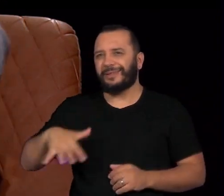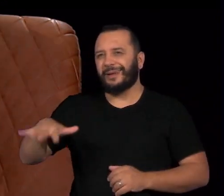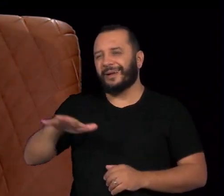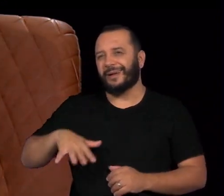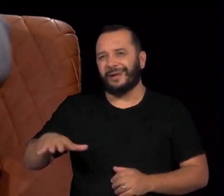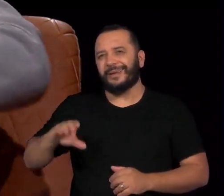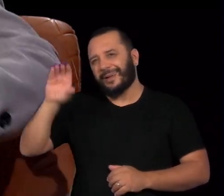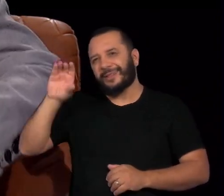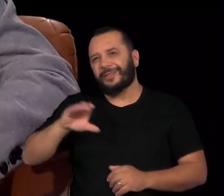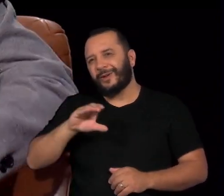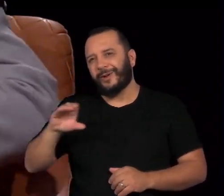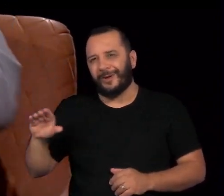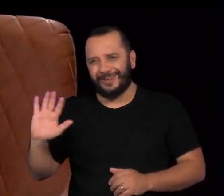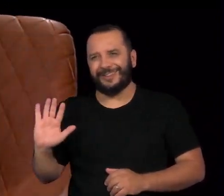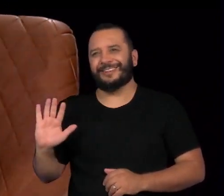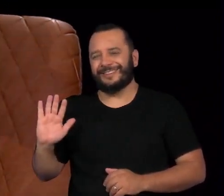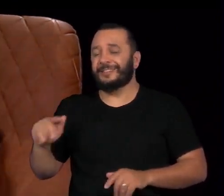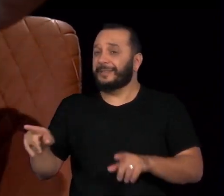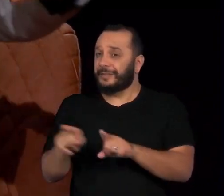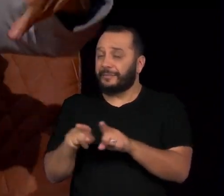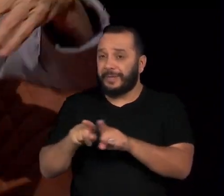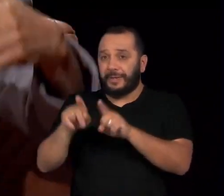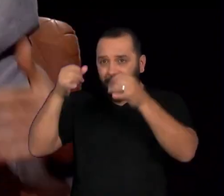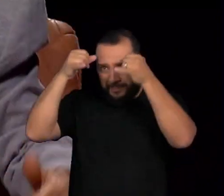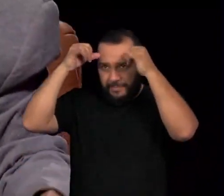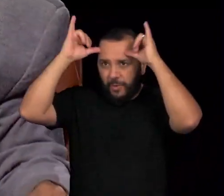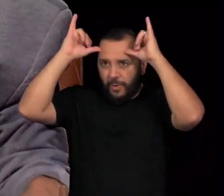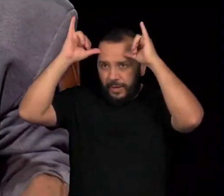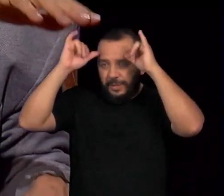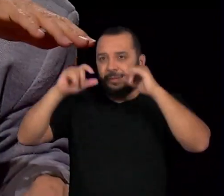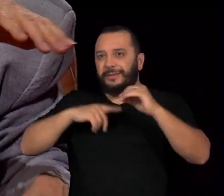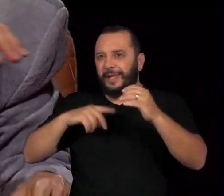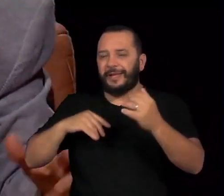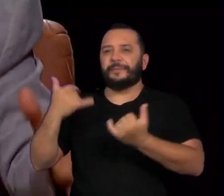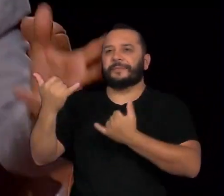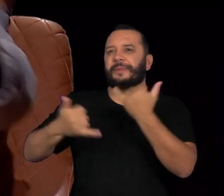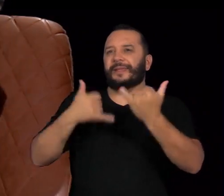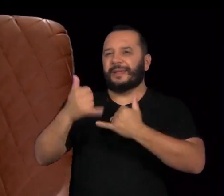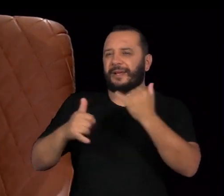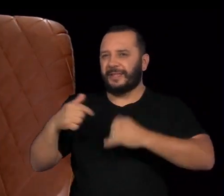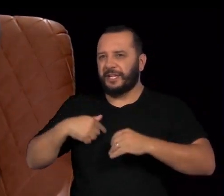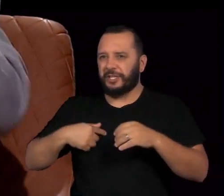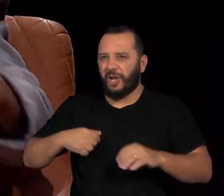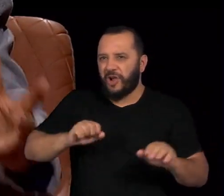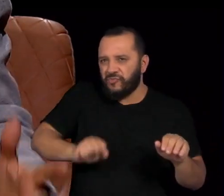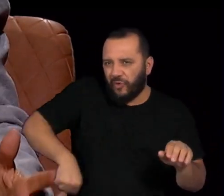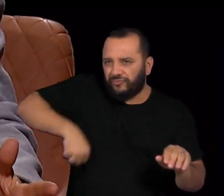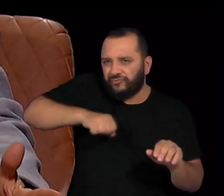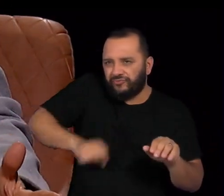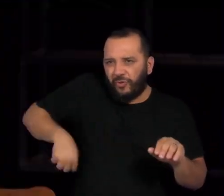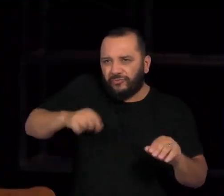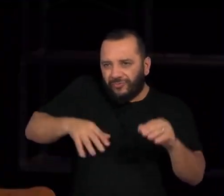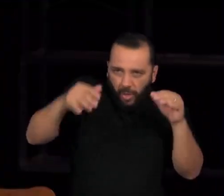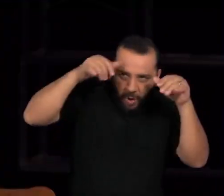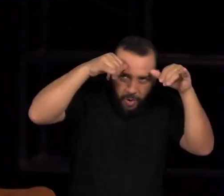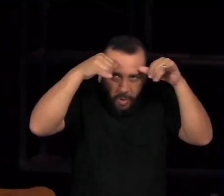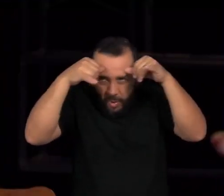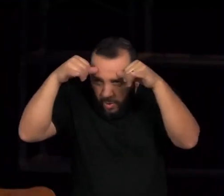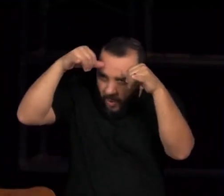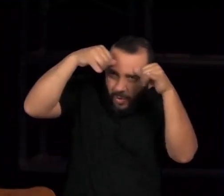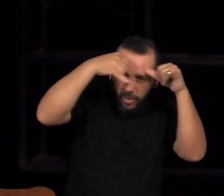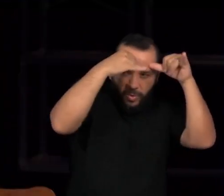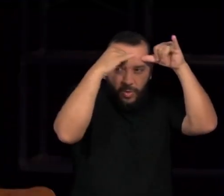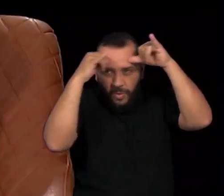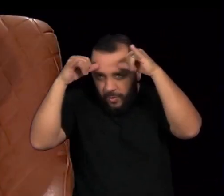boi é uma figura também que entra e brinca e e que vai em cima da plateia e que corre para cá e para lá não é e